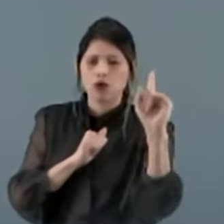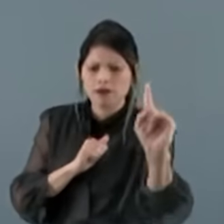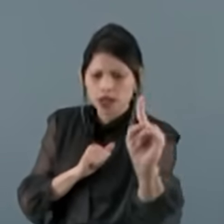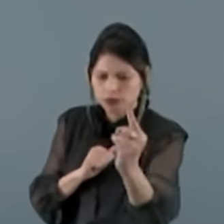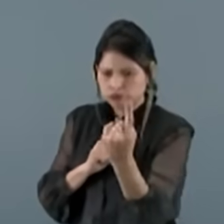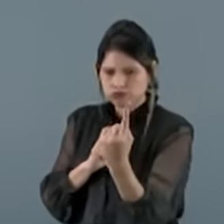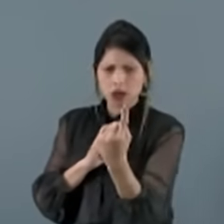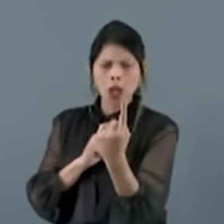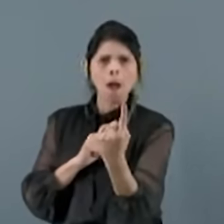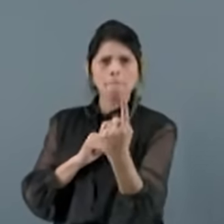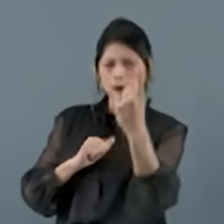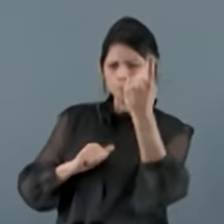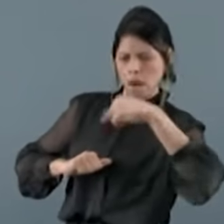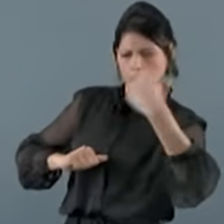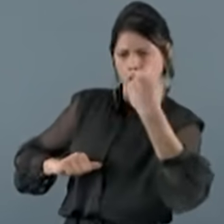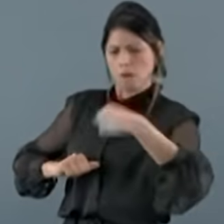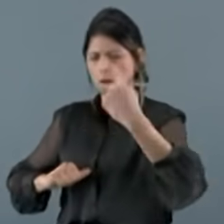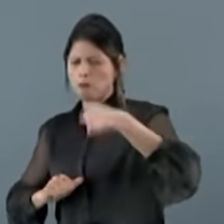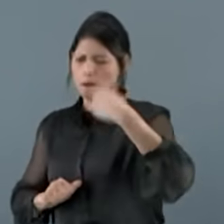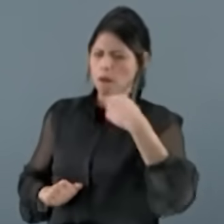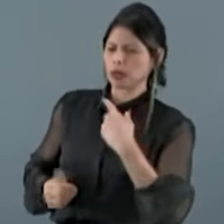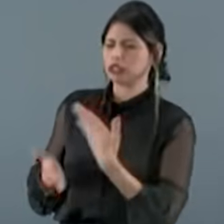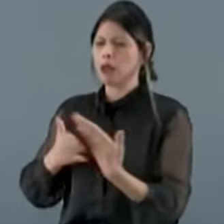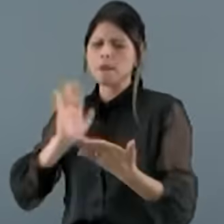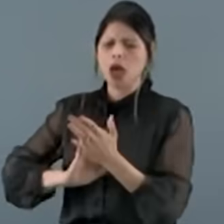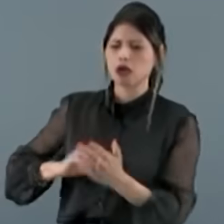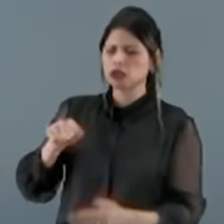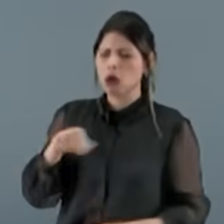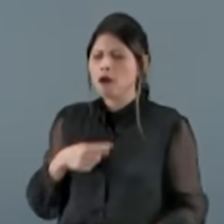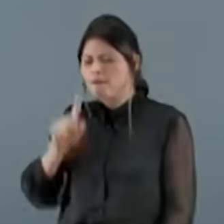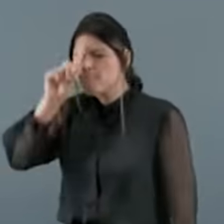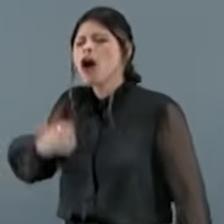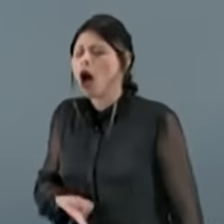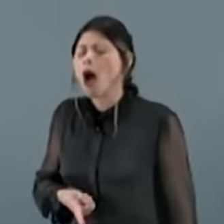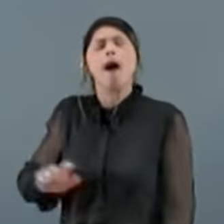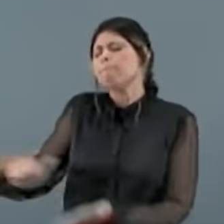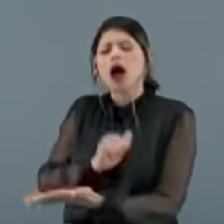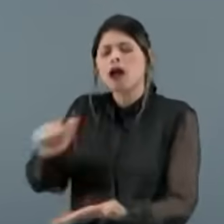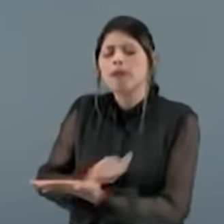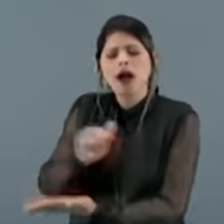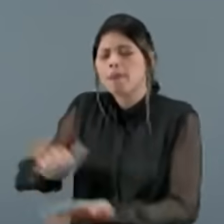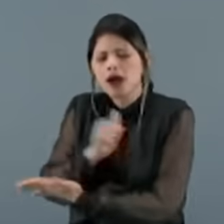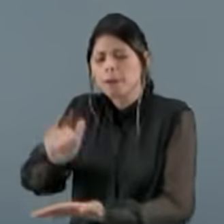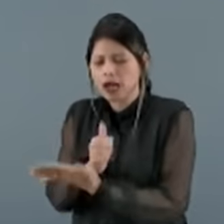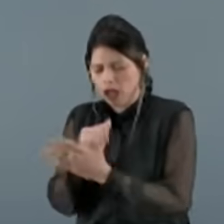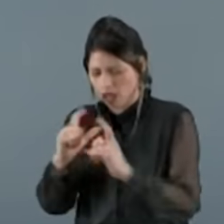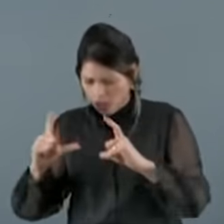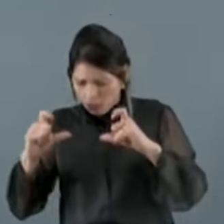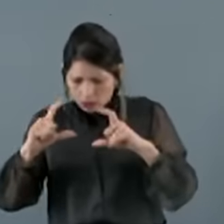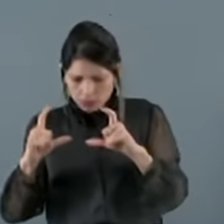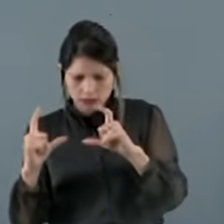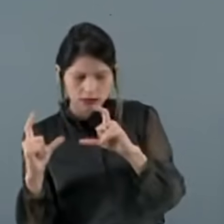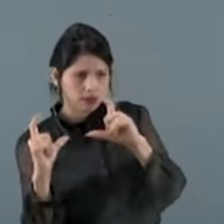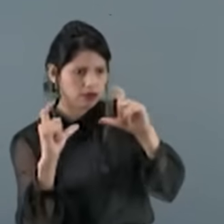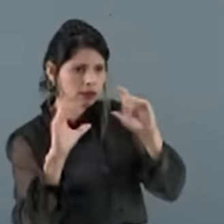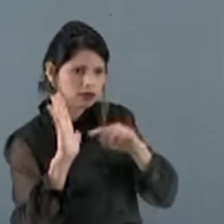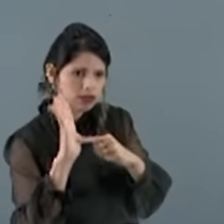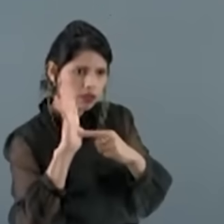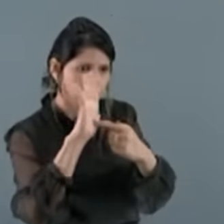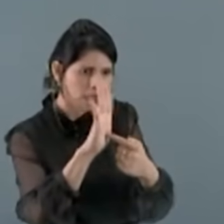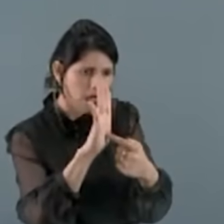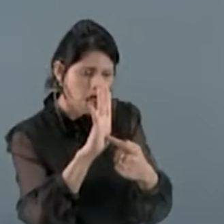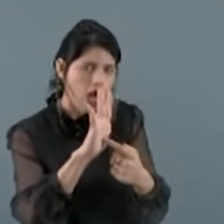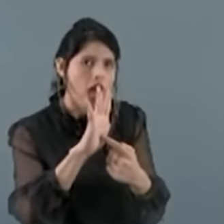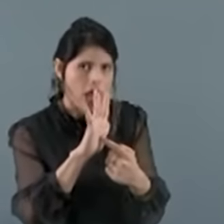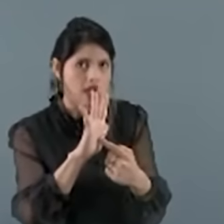naquelas tom de ameaça, ameaçando e tal. Aí ele falou: apaga, apaga, apaga. Eu mostrei a câmera, apaguei três fotos